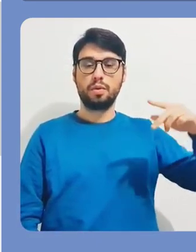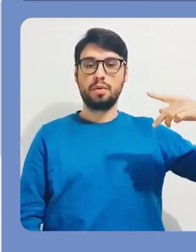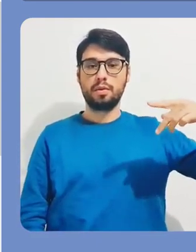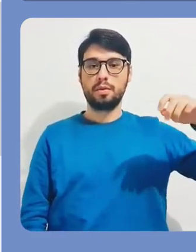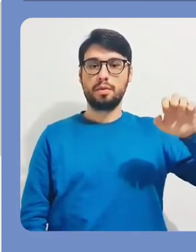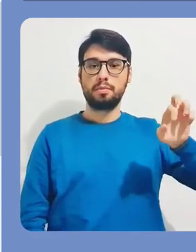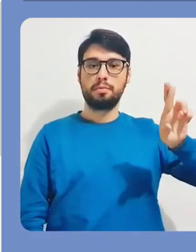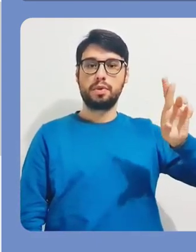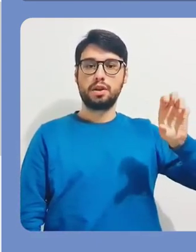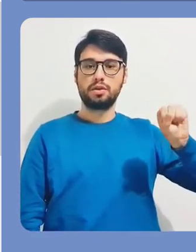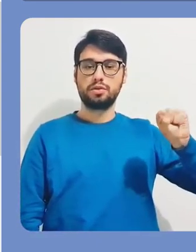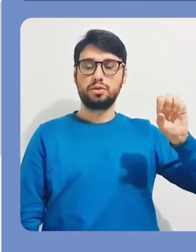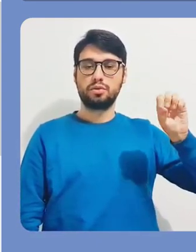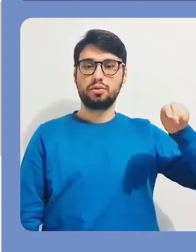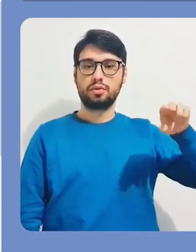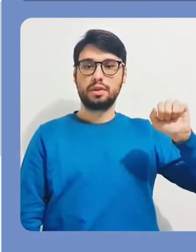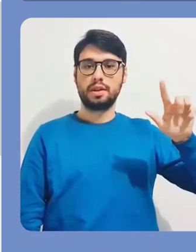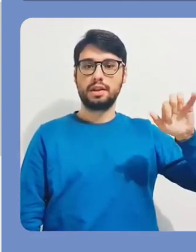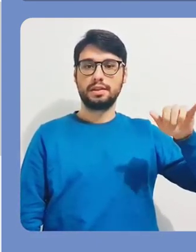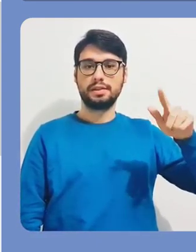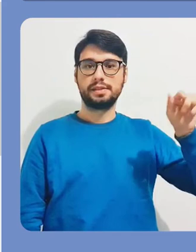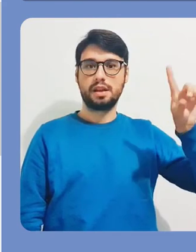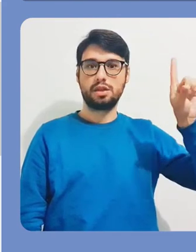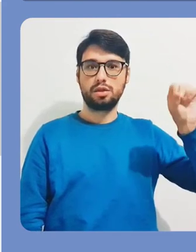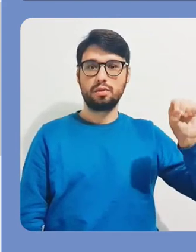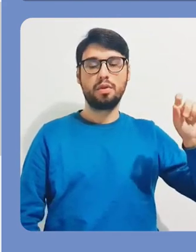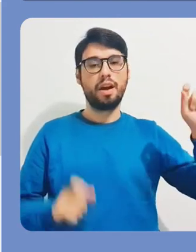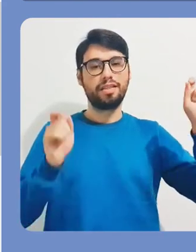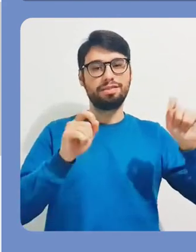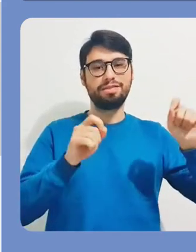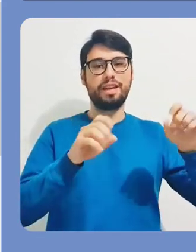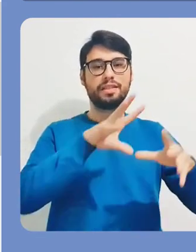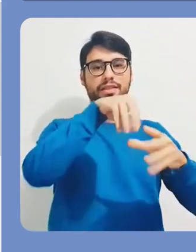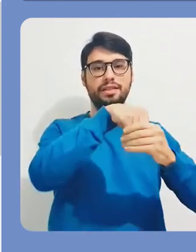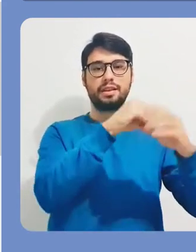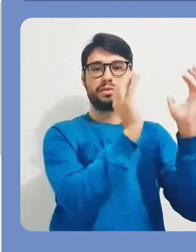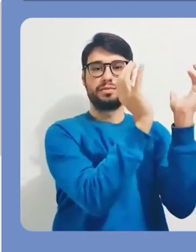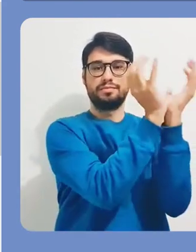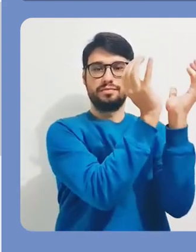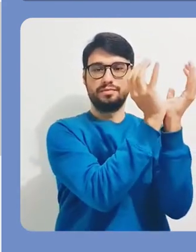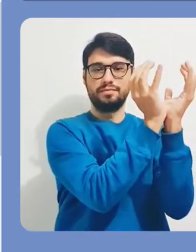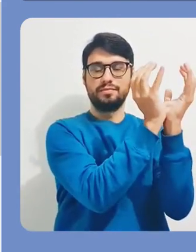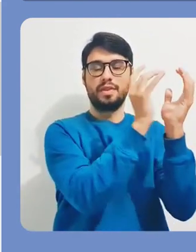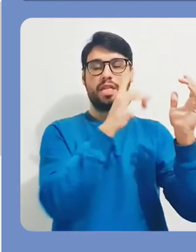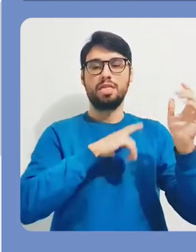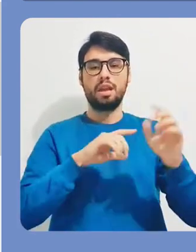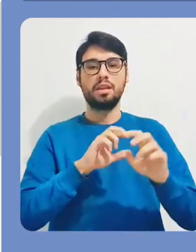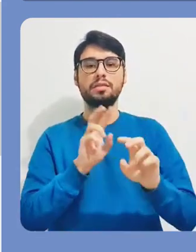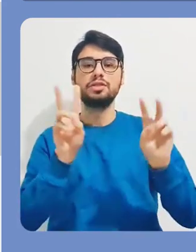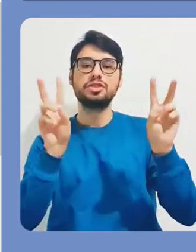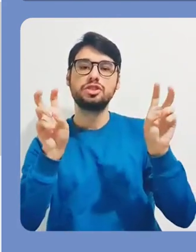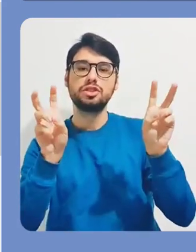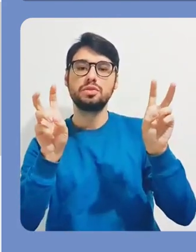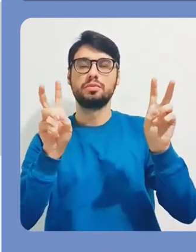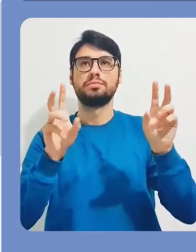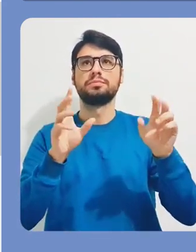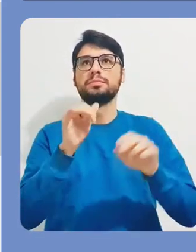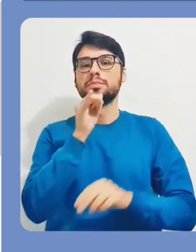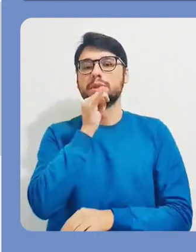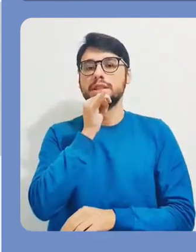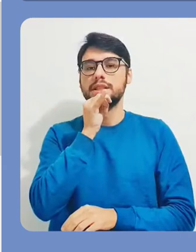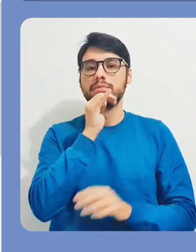adicionei esse menu personalizado, agora eu posso vincular aqueles agrupamentos